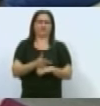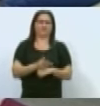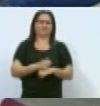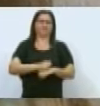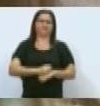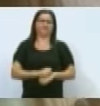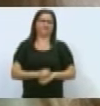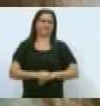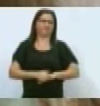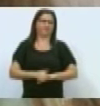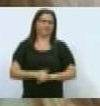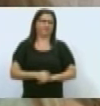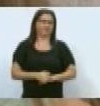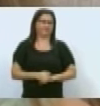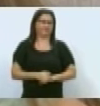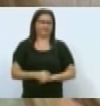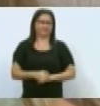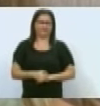bom?